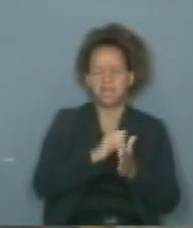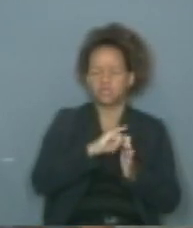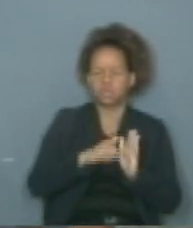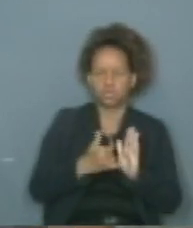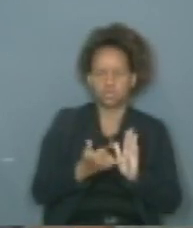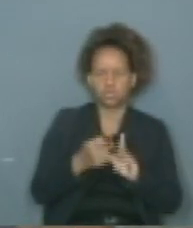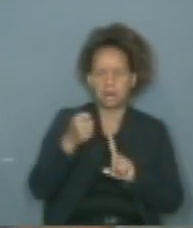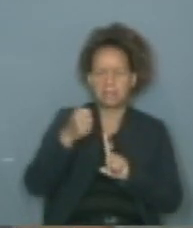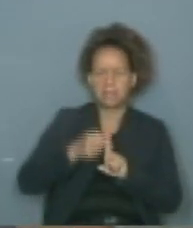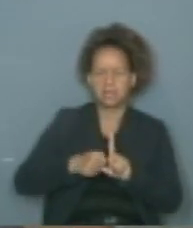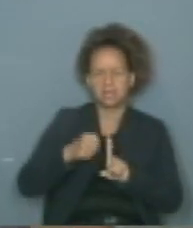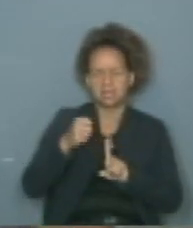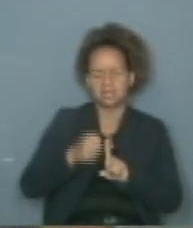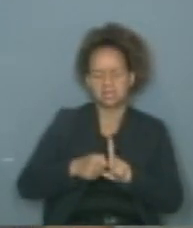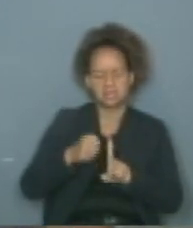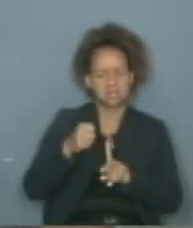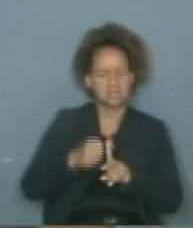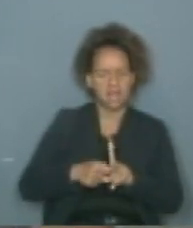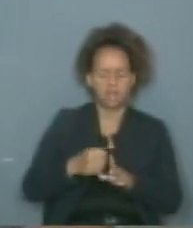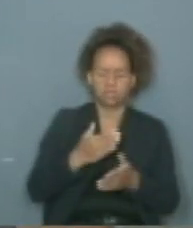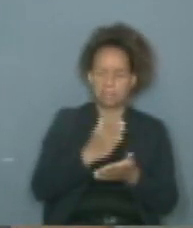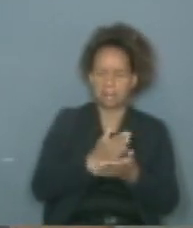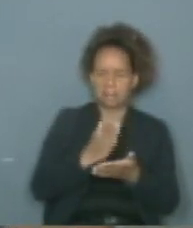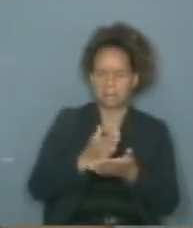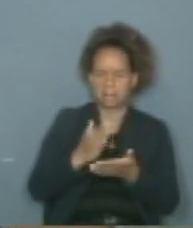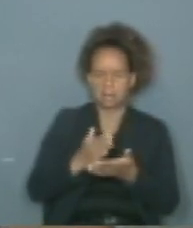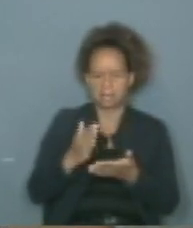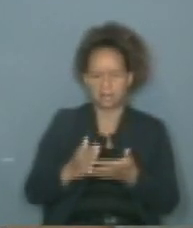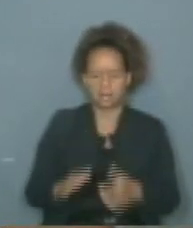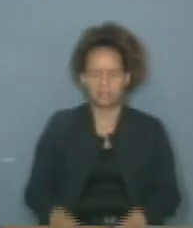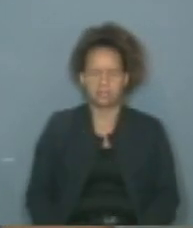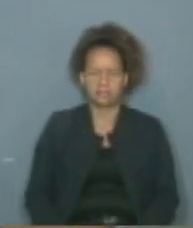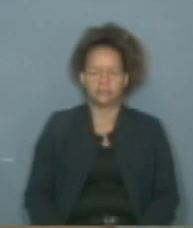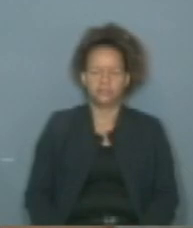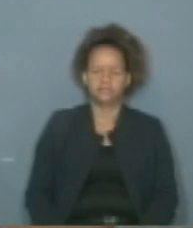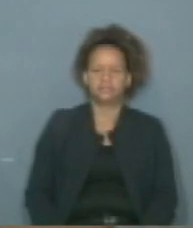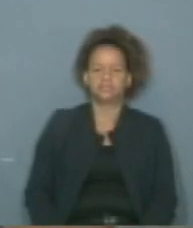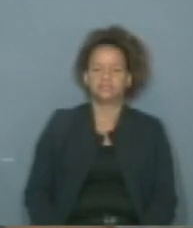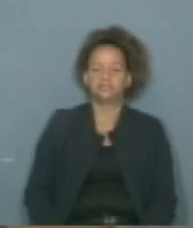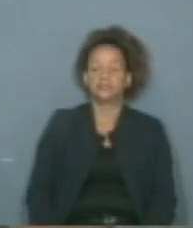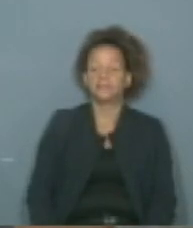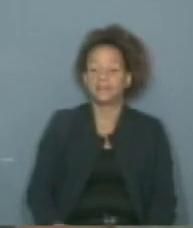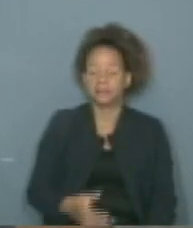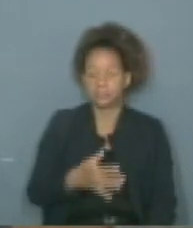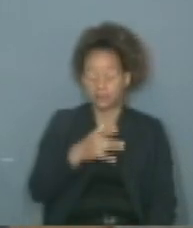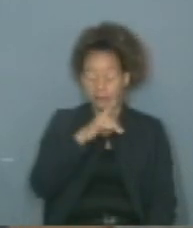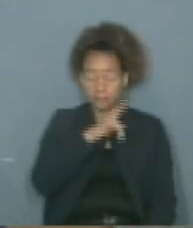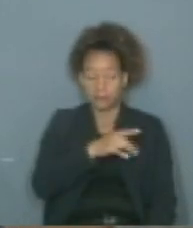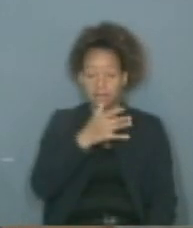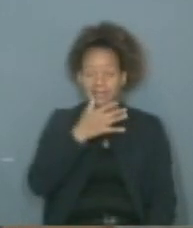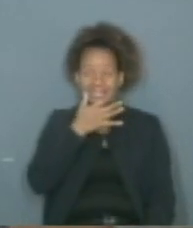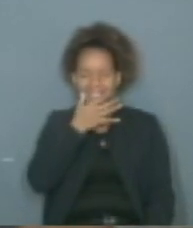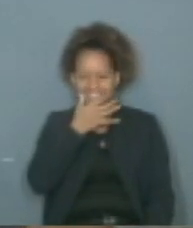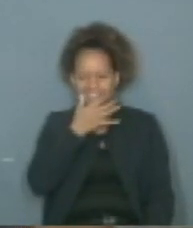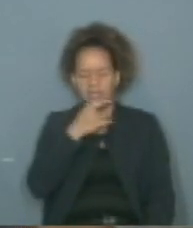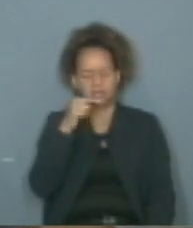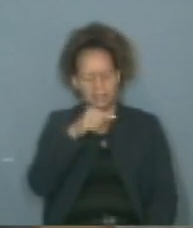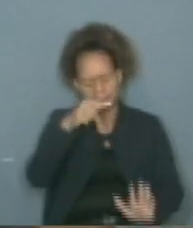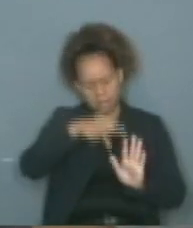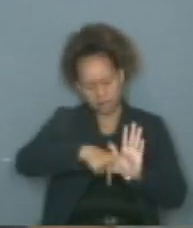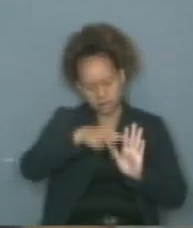juros mensais sobre parcelas. Vereador Eduardo Mota, o projeto prevê